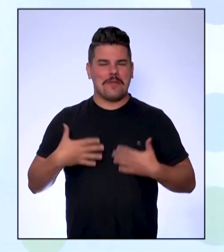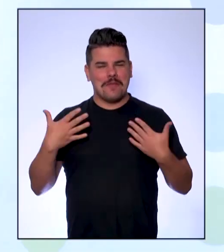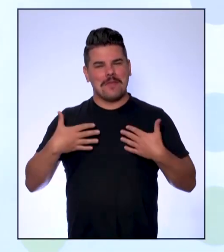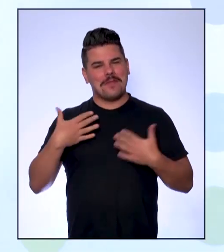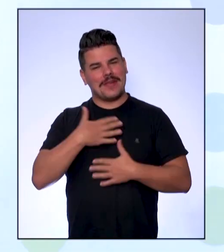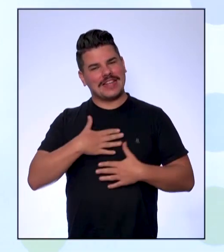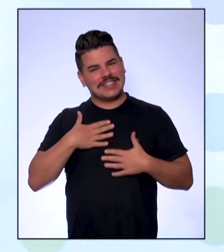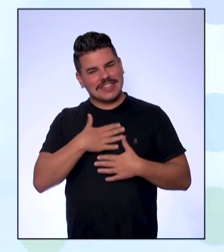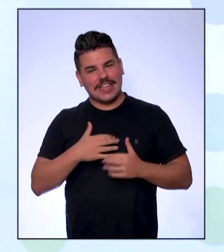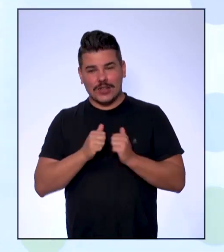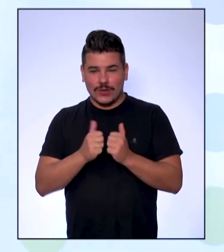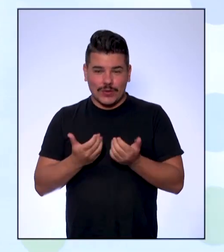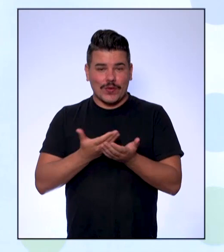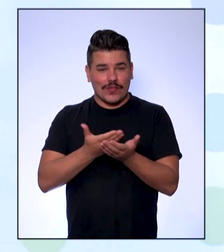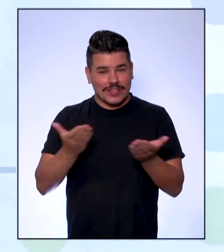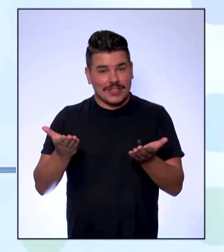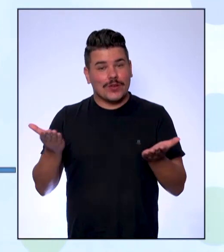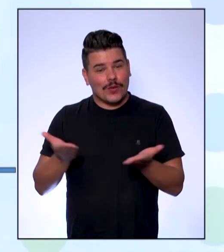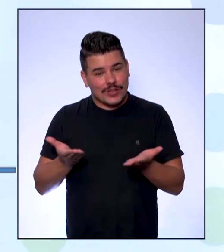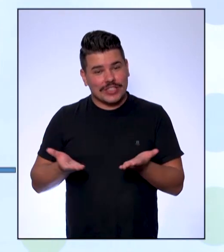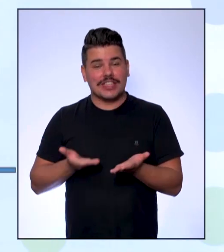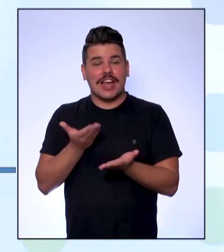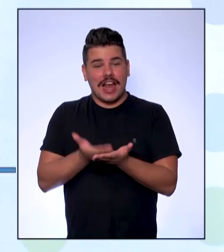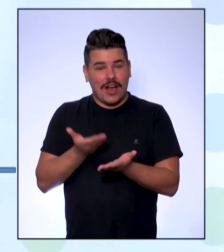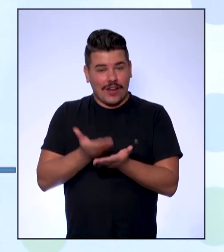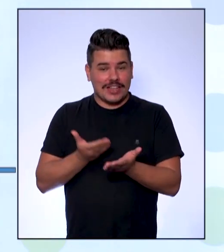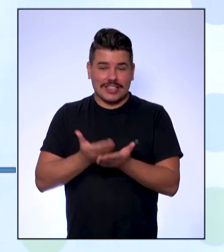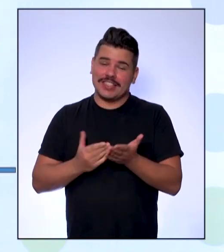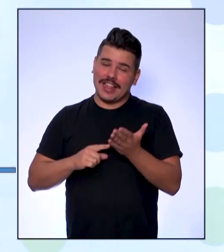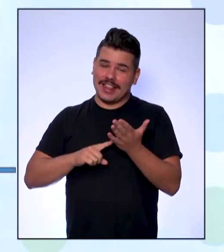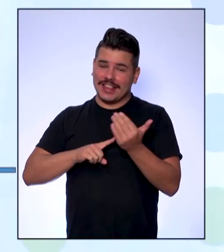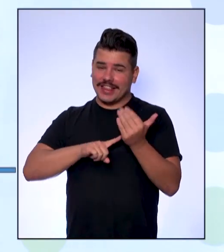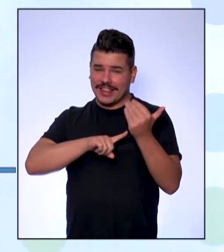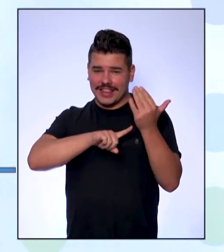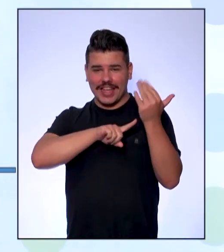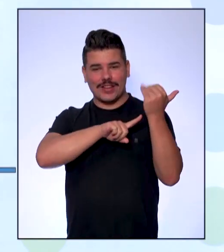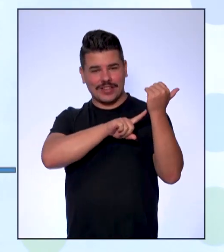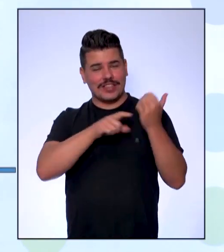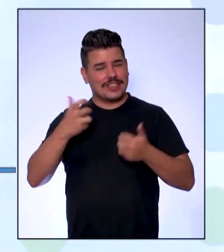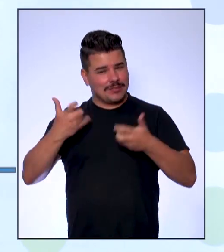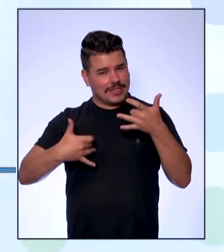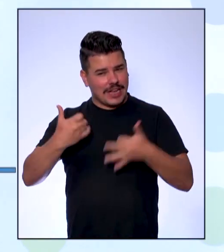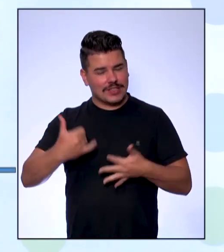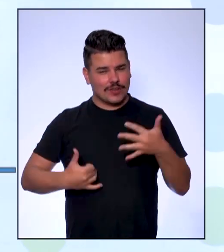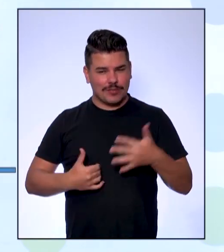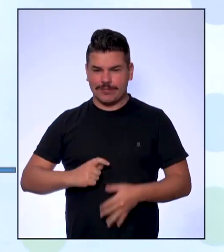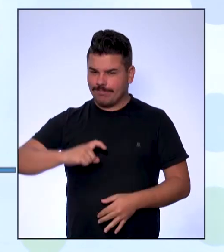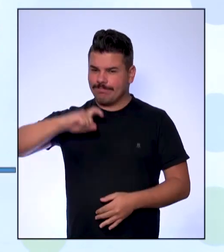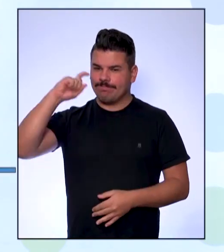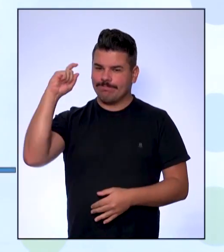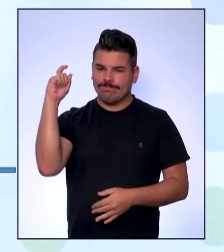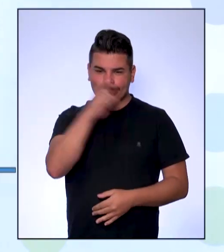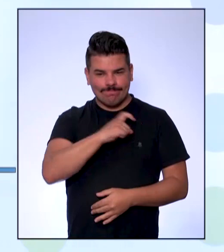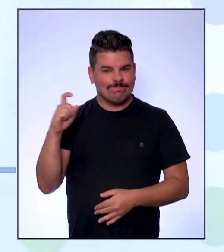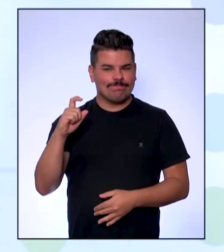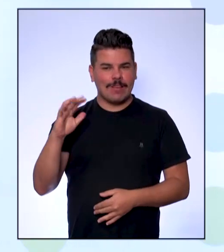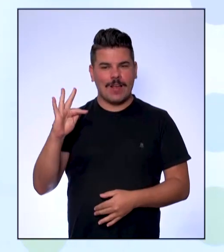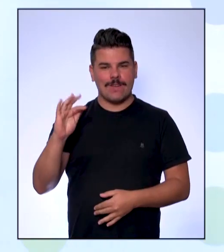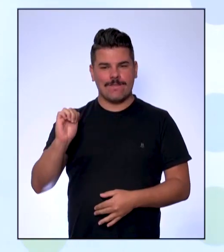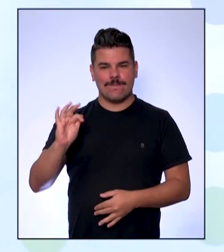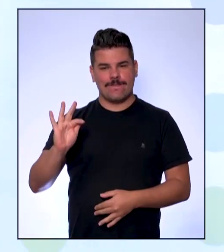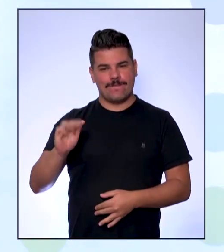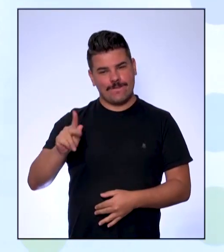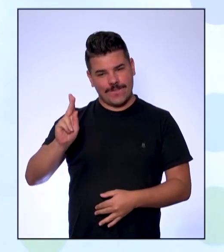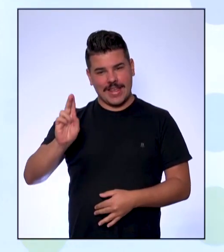né, nessa nossa aula de tecnologia, que a gente vai falar sobre fake news. Tá? Então, eu